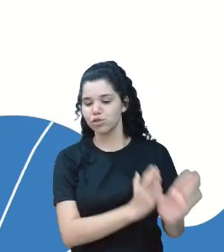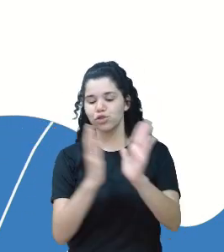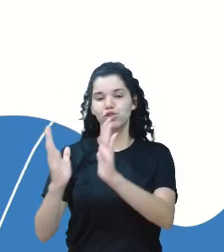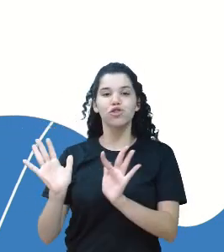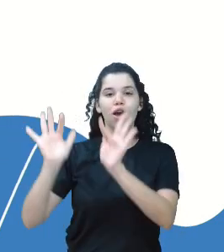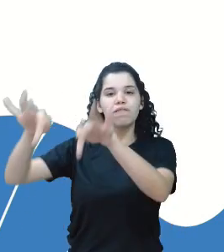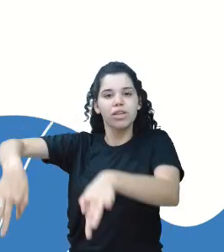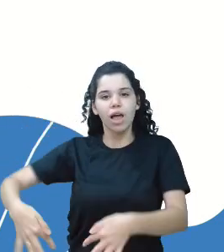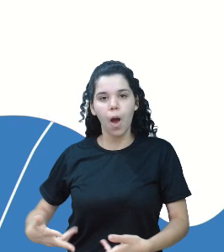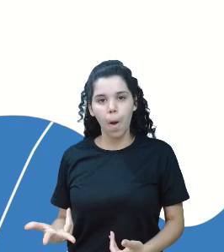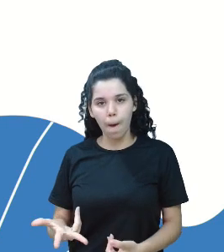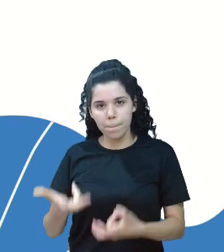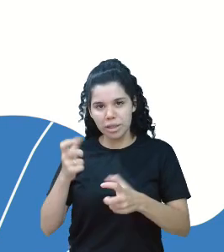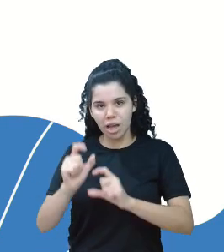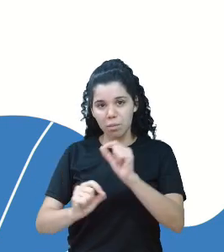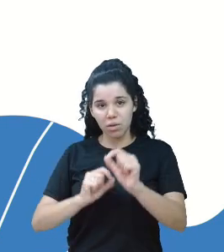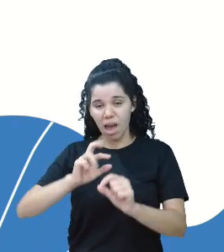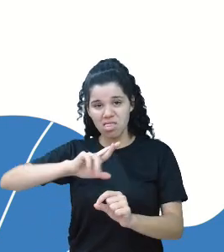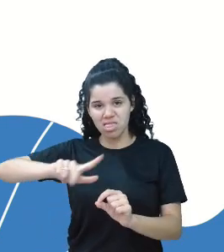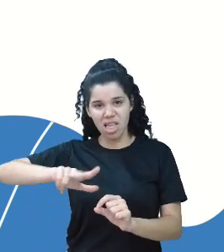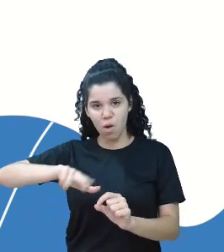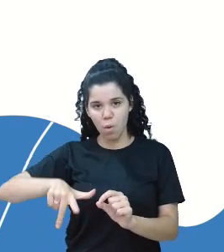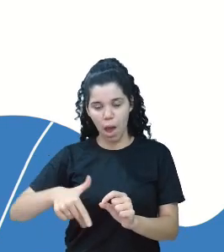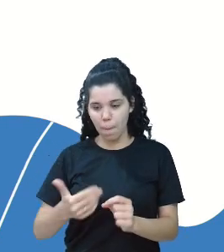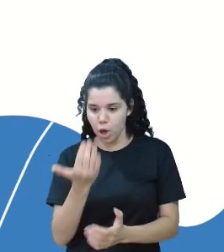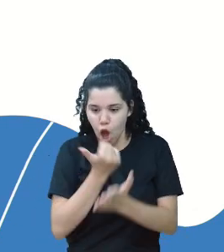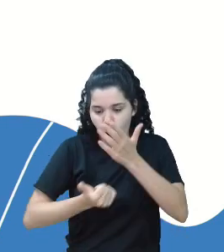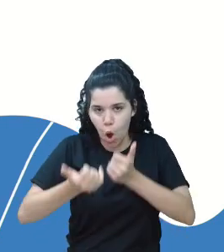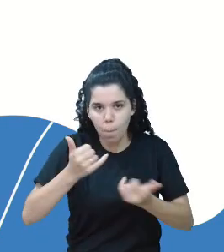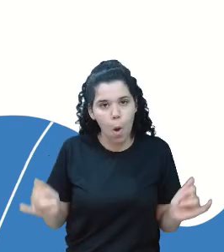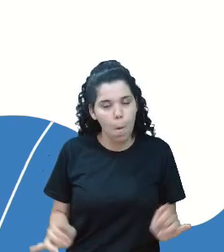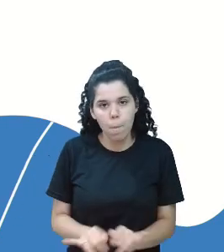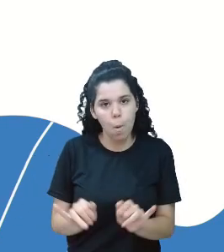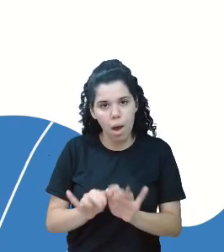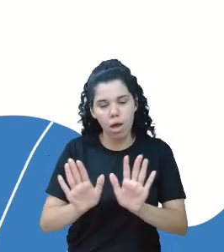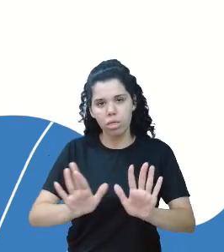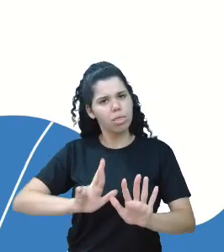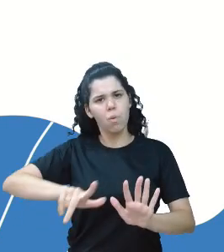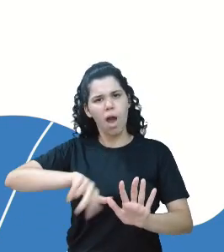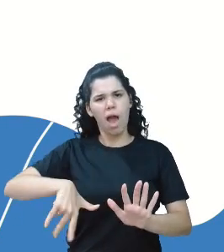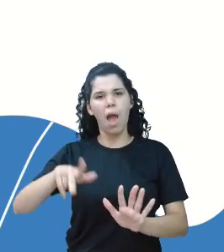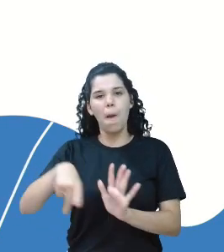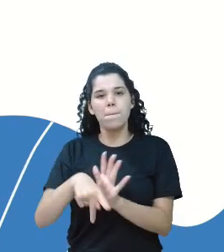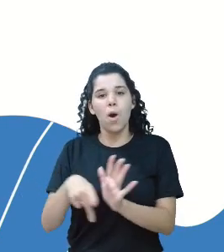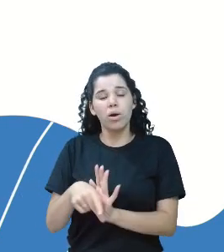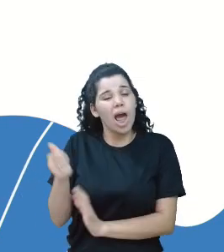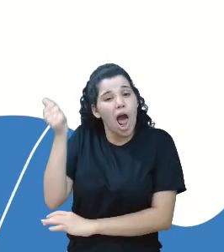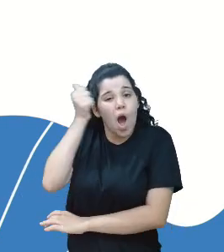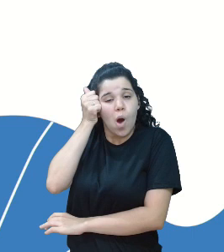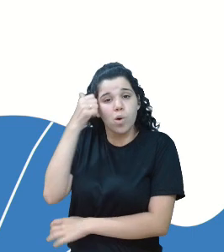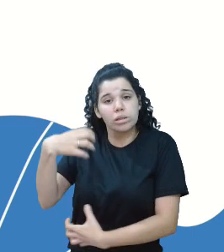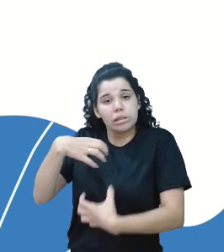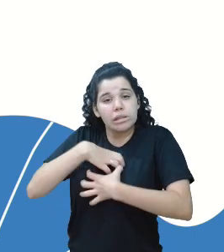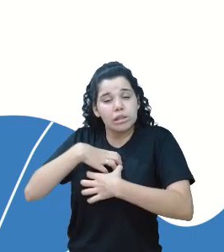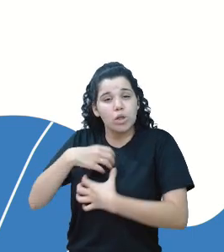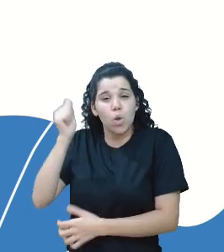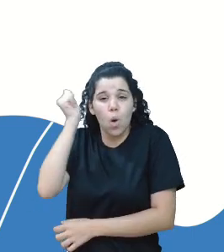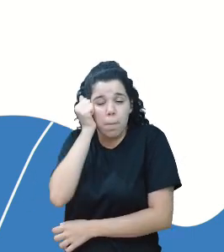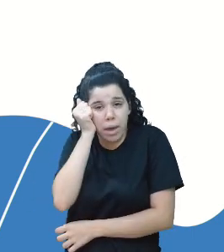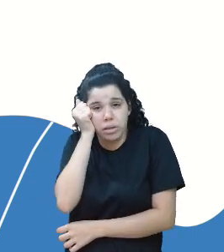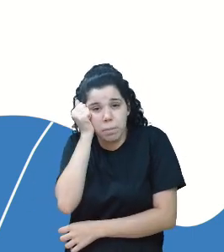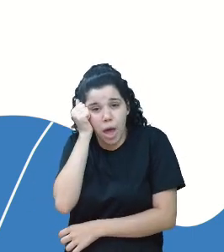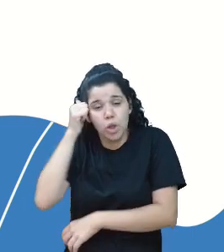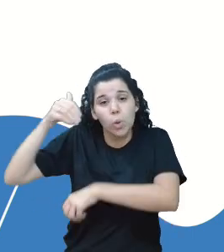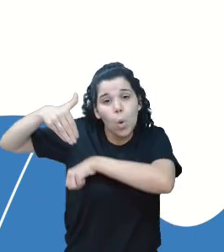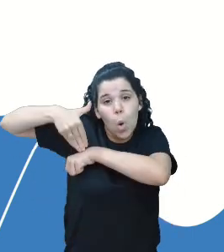repente, você percebe que essa tristeza não é porque ela saiu da dieta, mas porque ela estava se culpando a partir do momento que